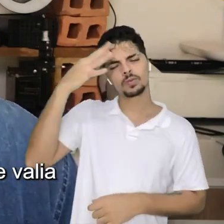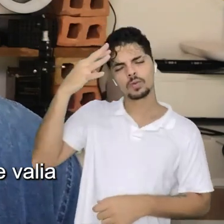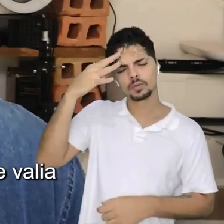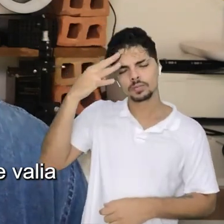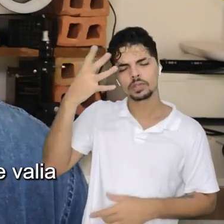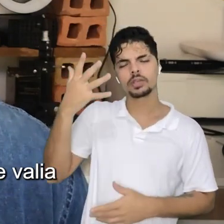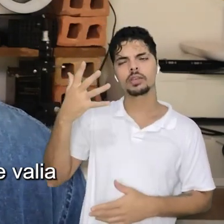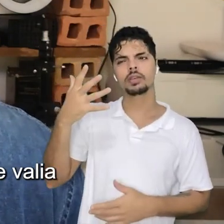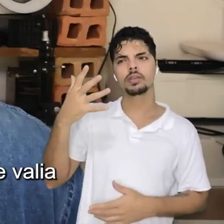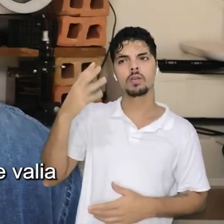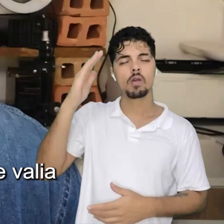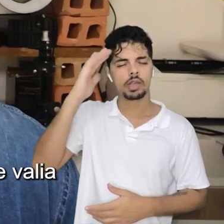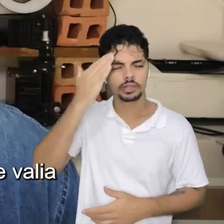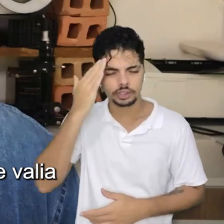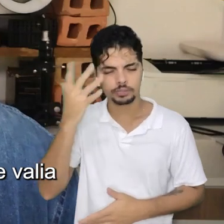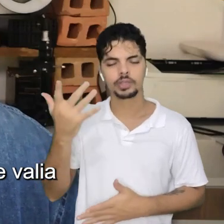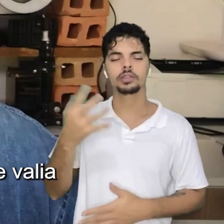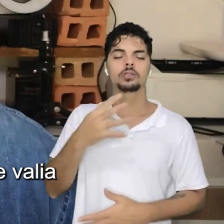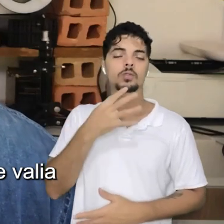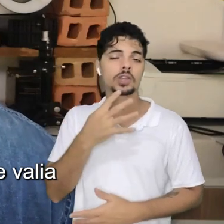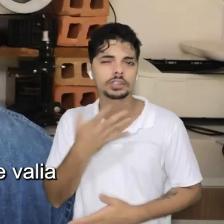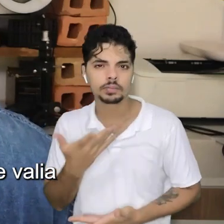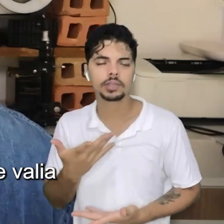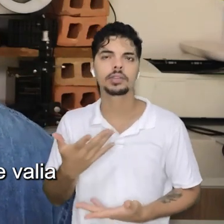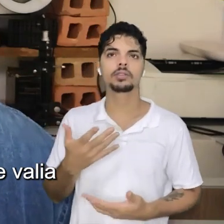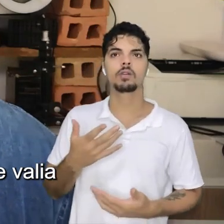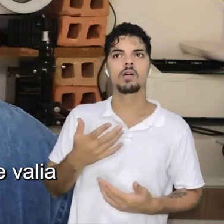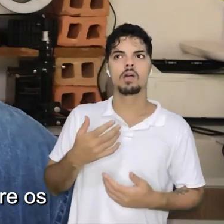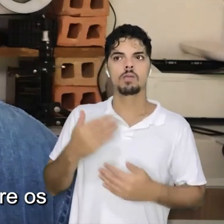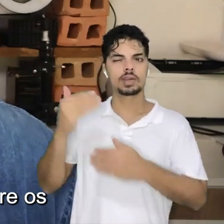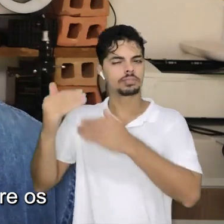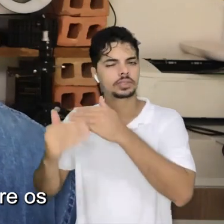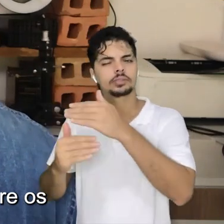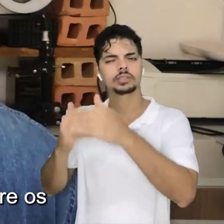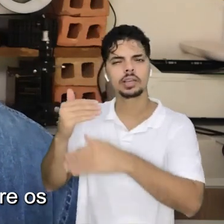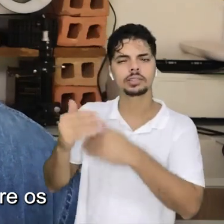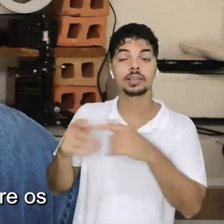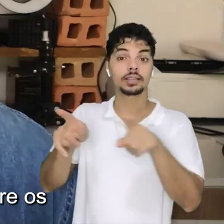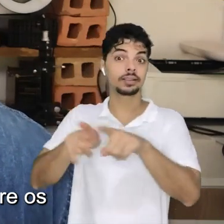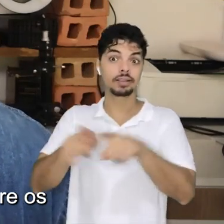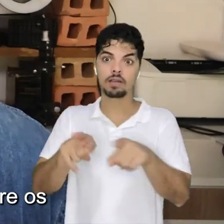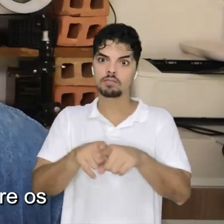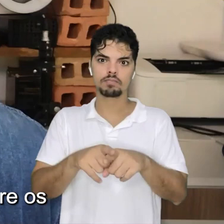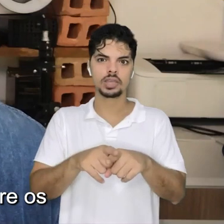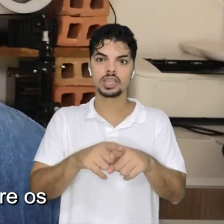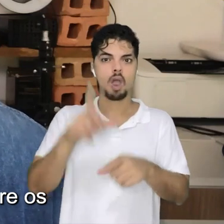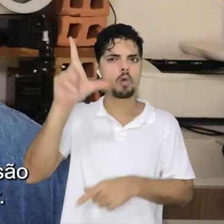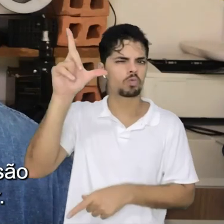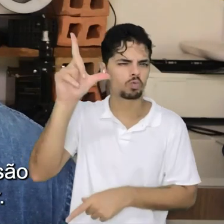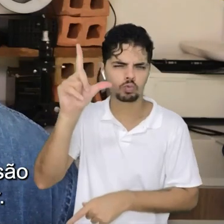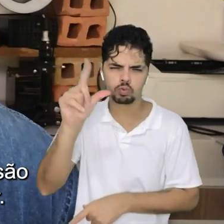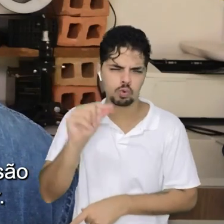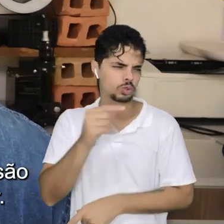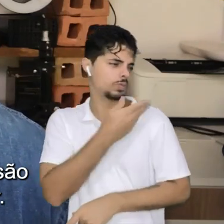mas também seria de enorme valia no combate a xenofobia e as Visões de esterotipadas e preconceituosas sobre